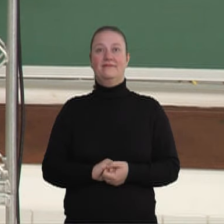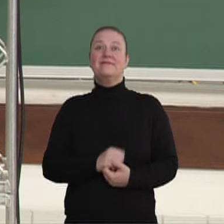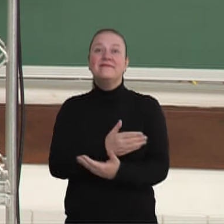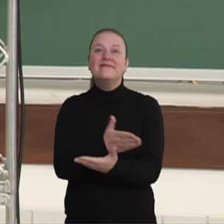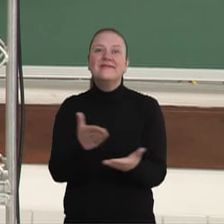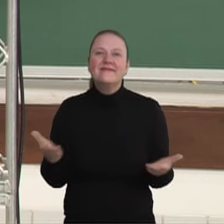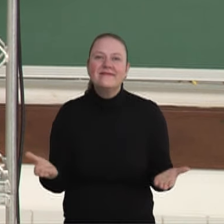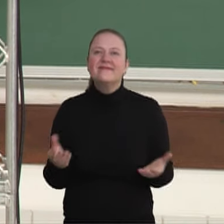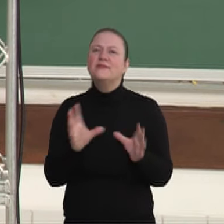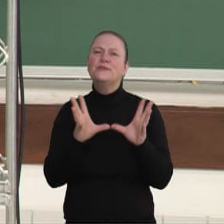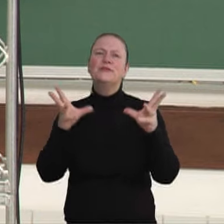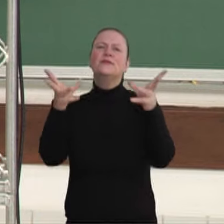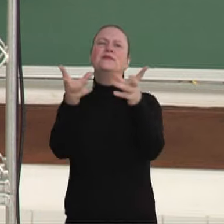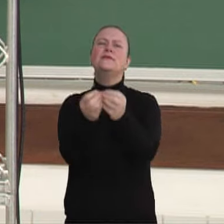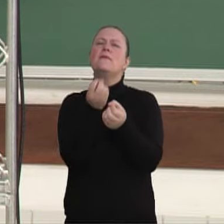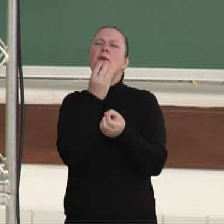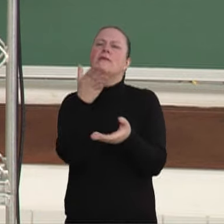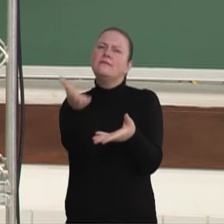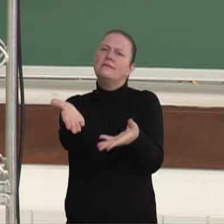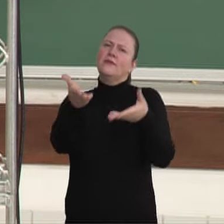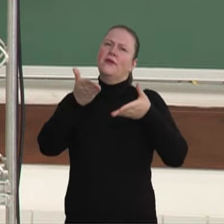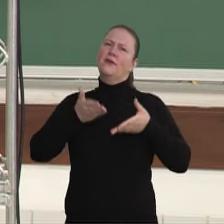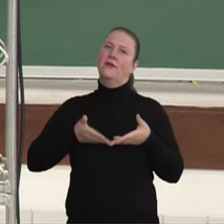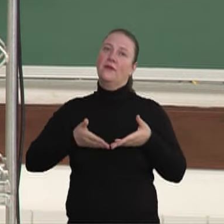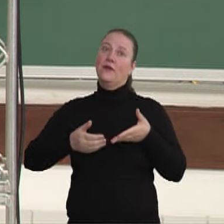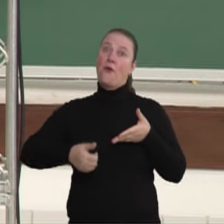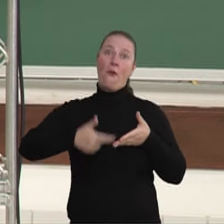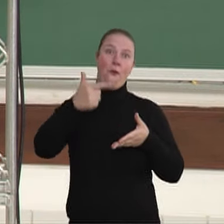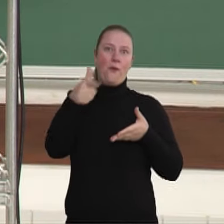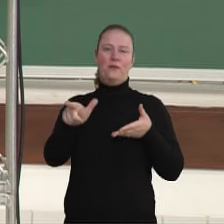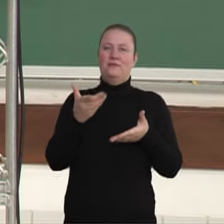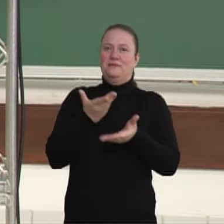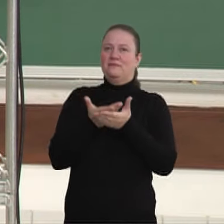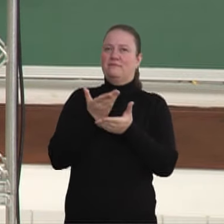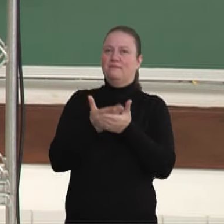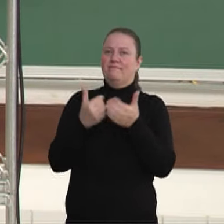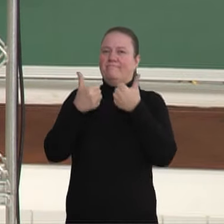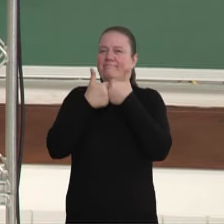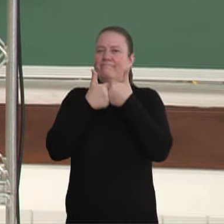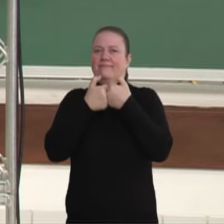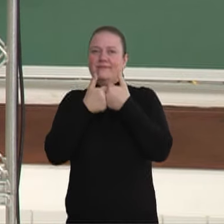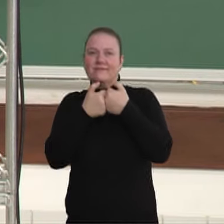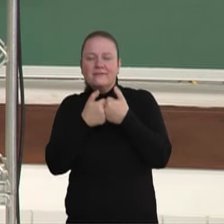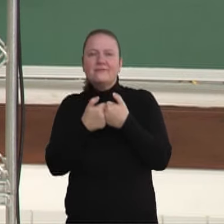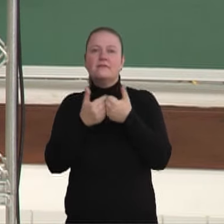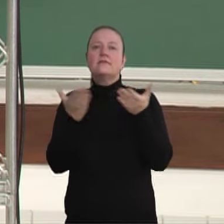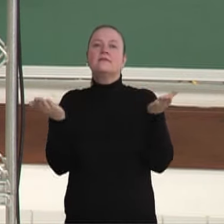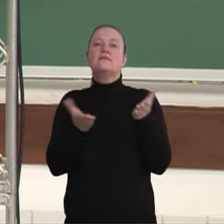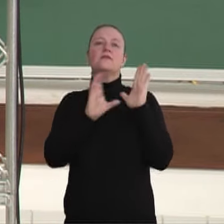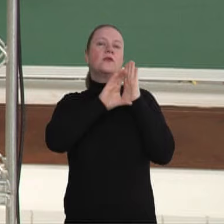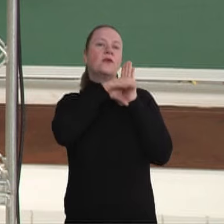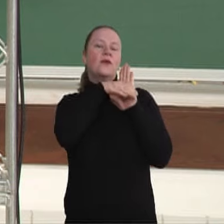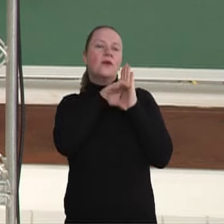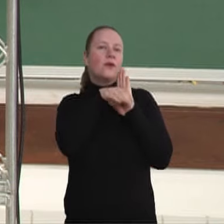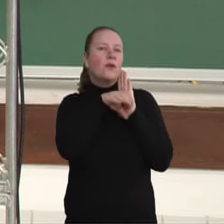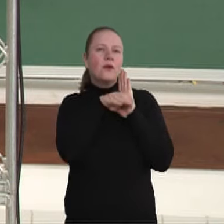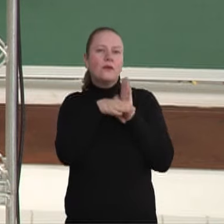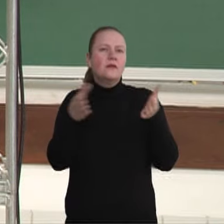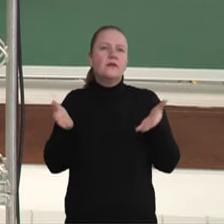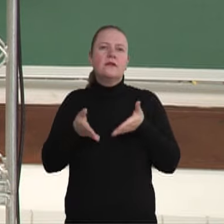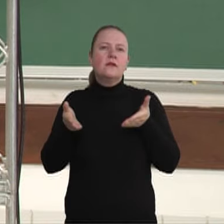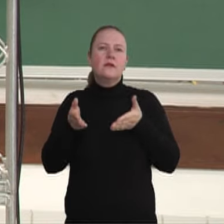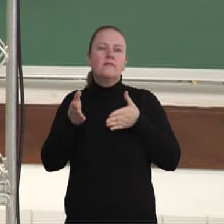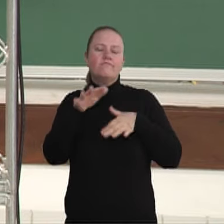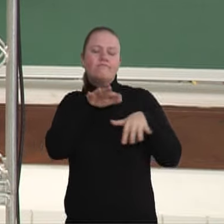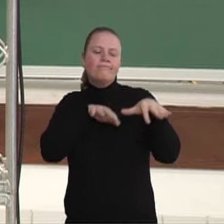Pessoal, sejam todos muito bem-vindos para mais uma aula de Física. O conceito que estaremos trabalhando hoje é a